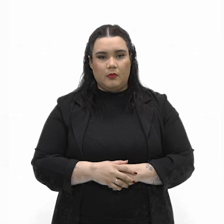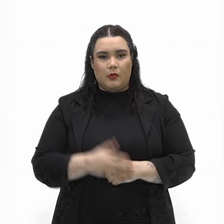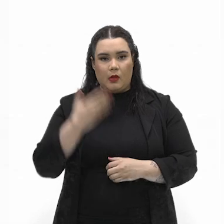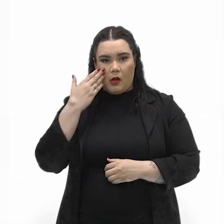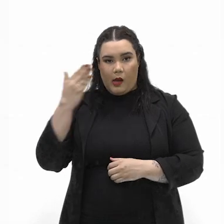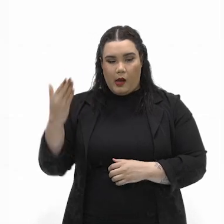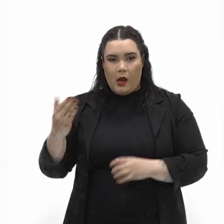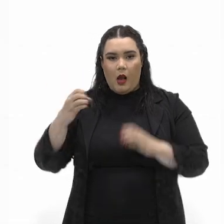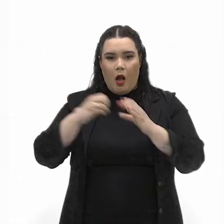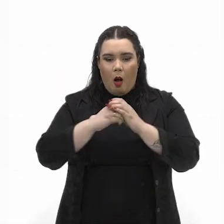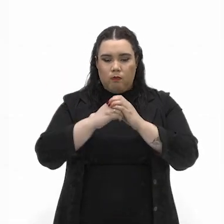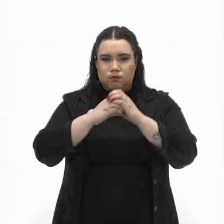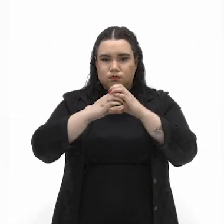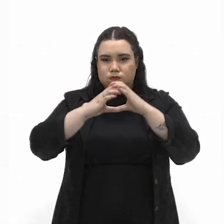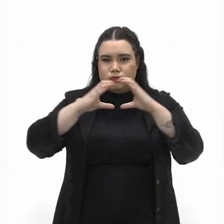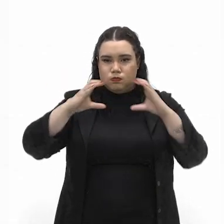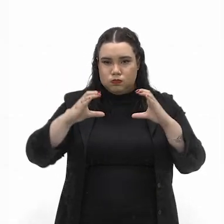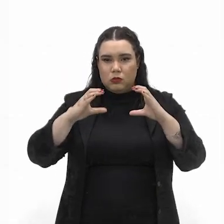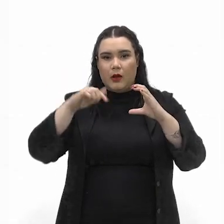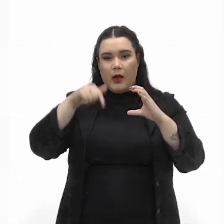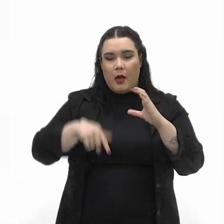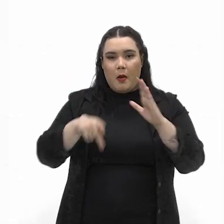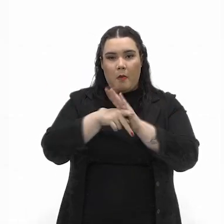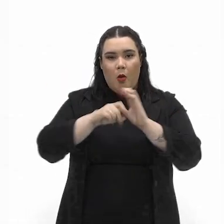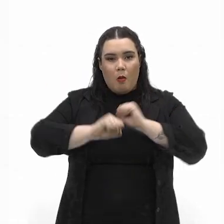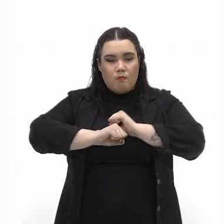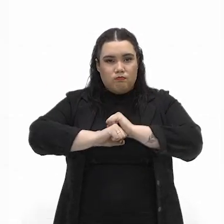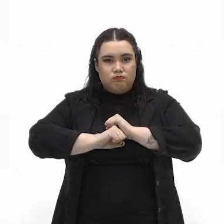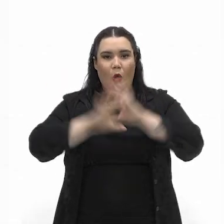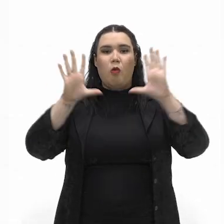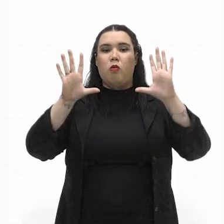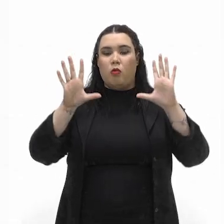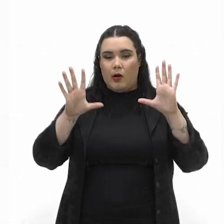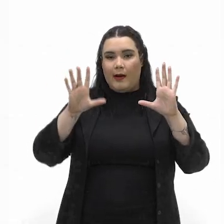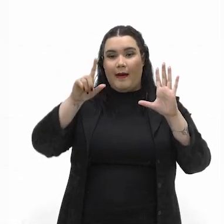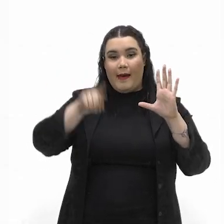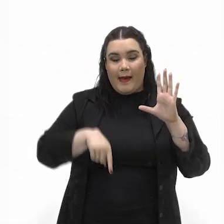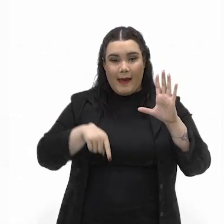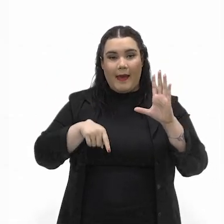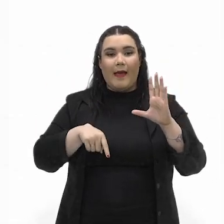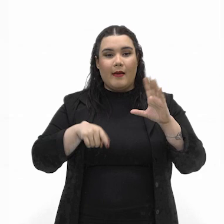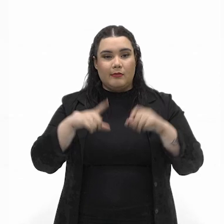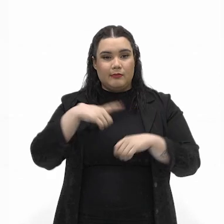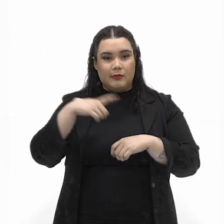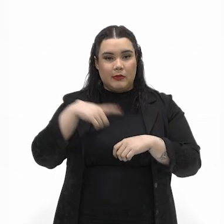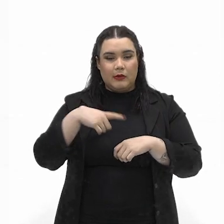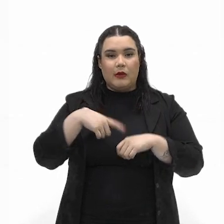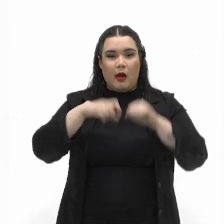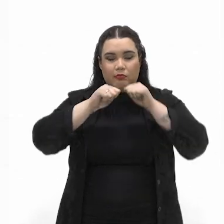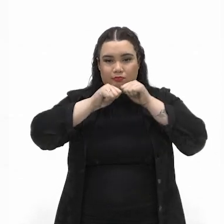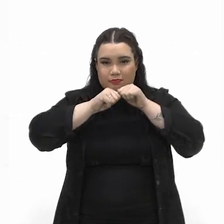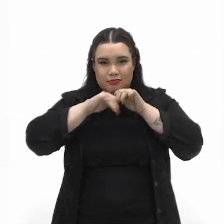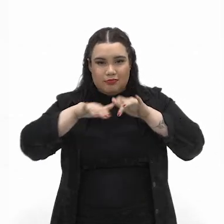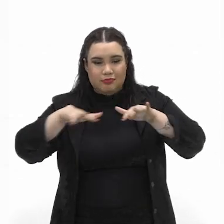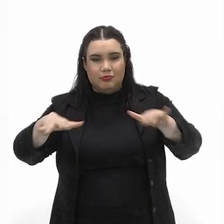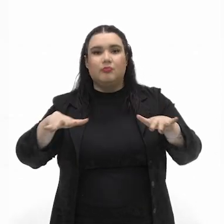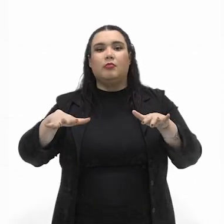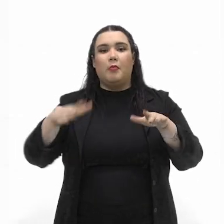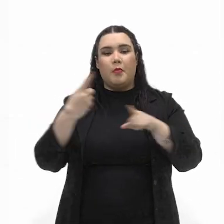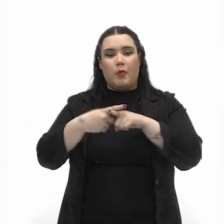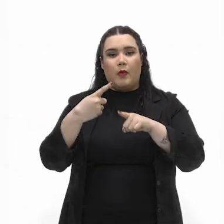armas nucleares são dispositivos explosivos cuja força destrutiva deriva